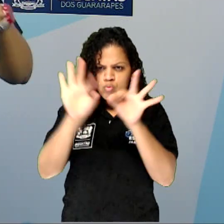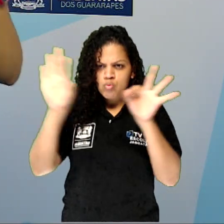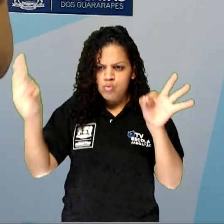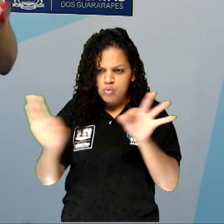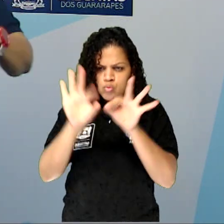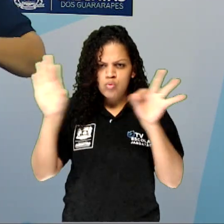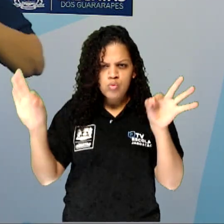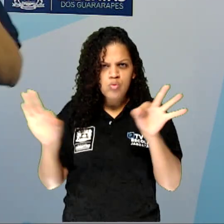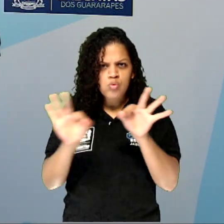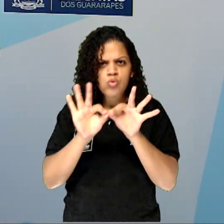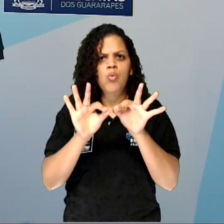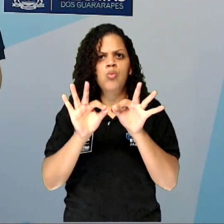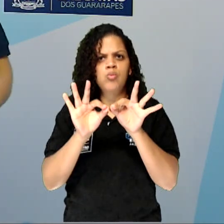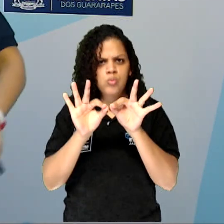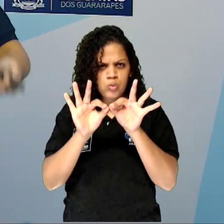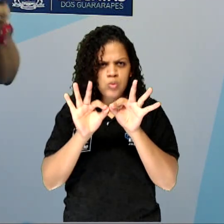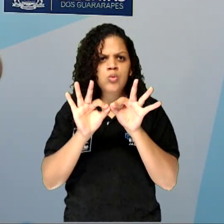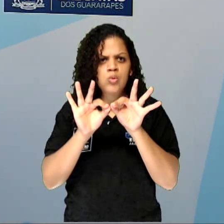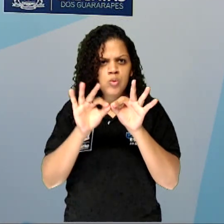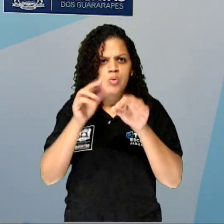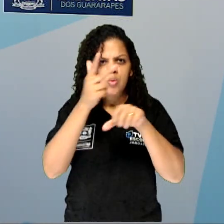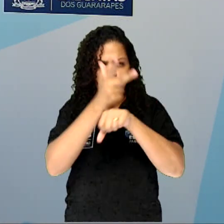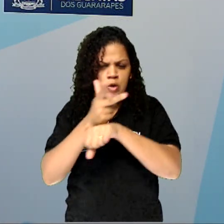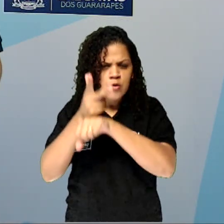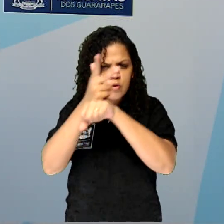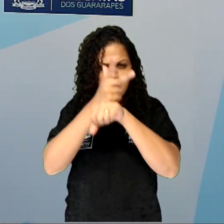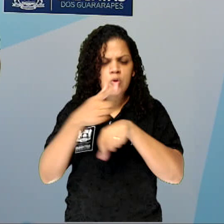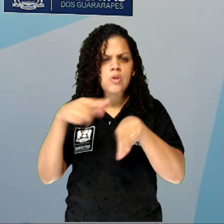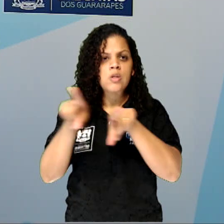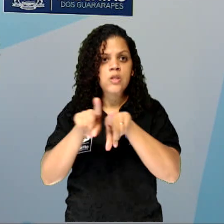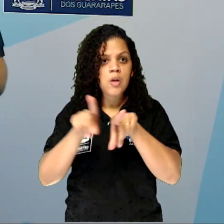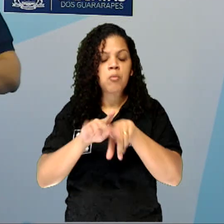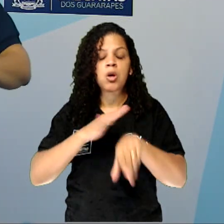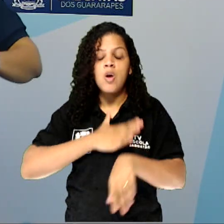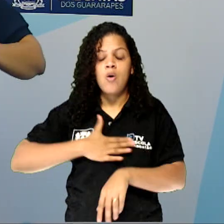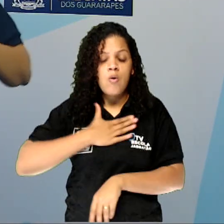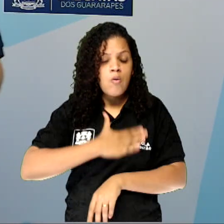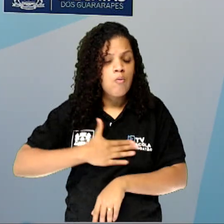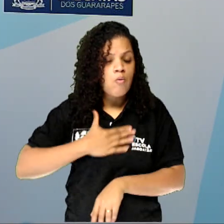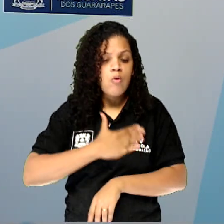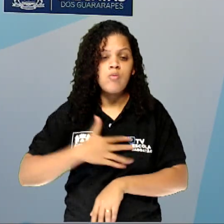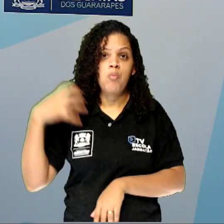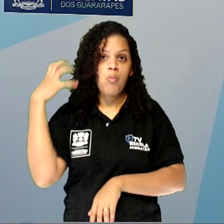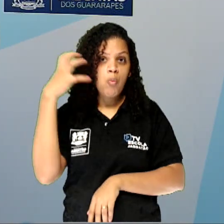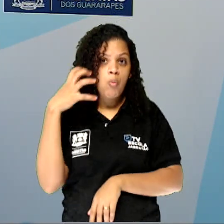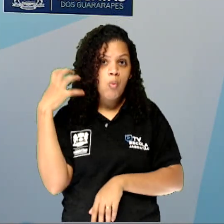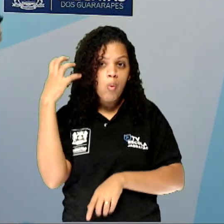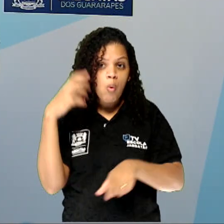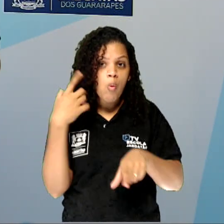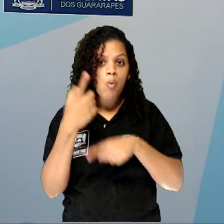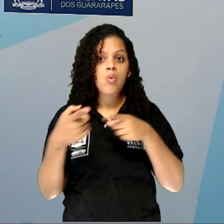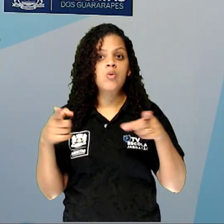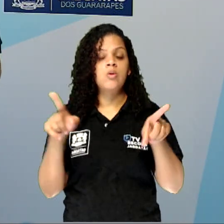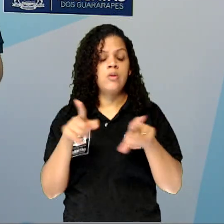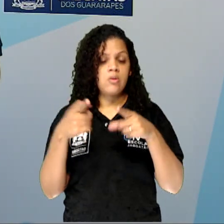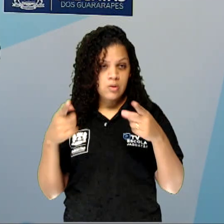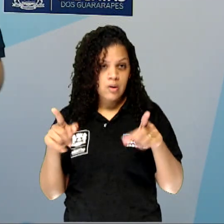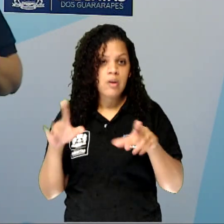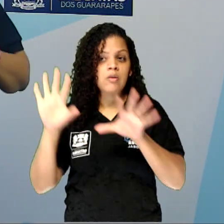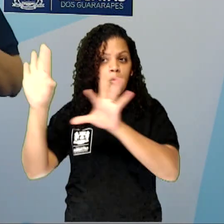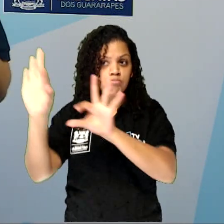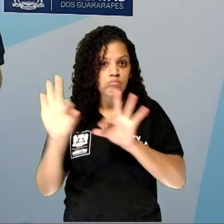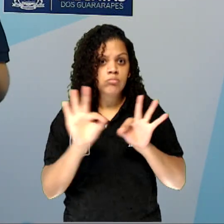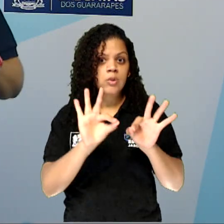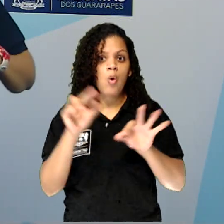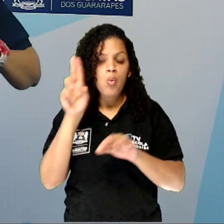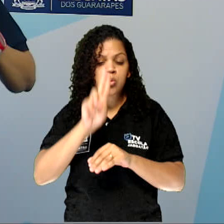emparelhados, passando vídeos, e também ele gostava muito de música. Então, ele foi um artista também que tem muito presente a música na